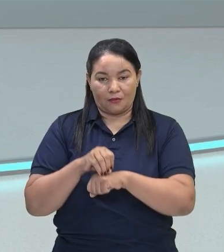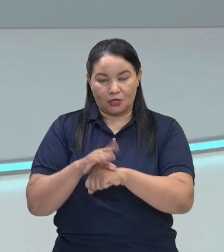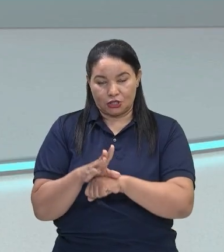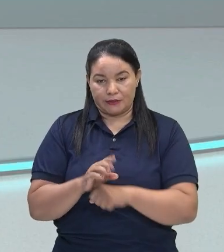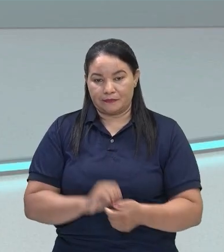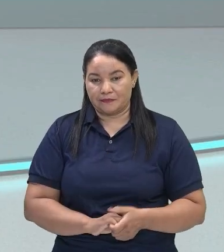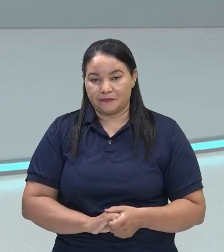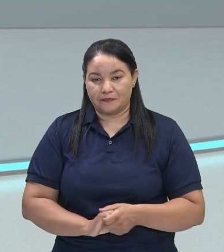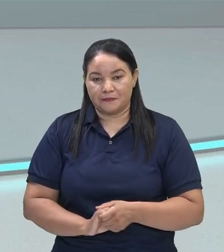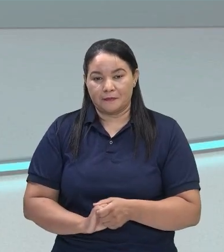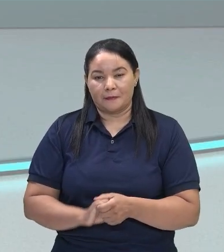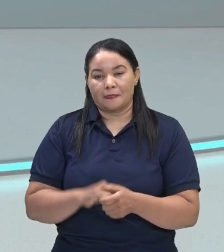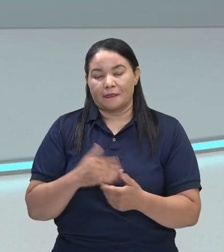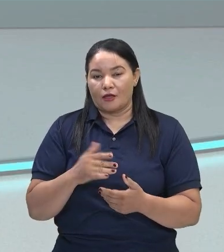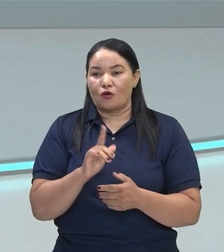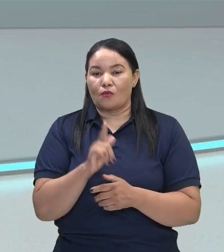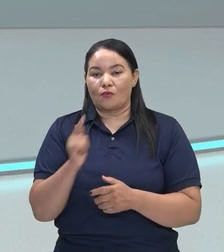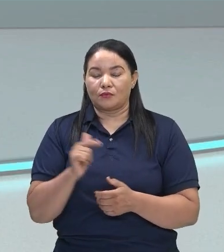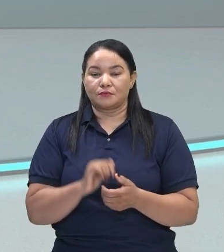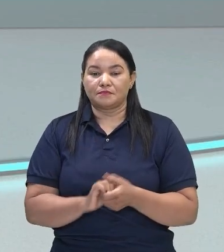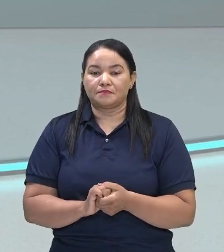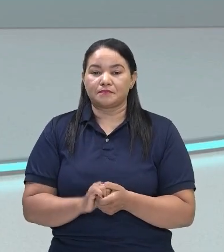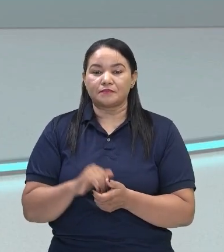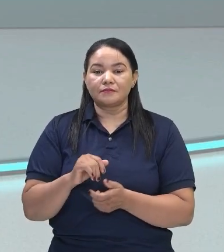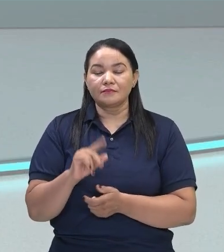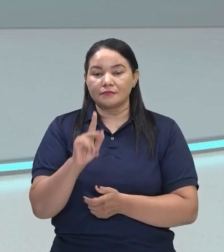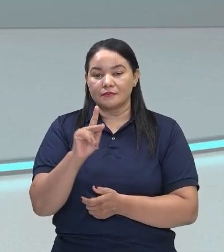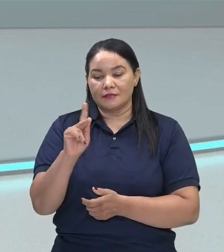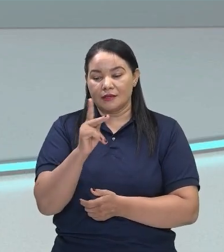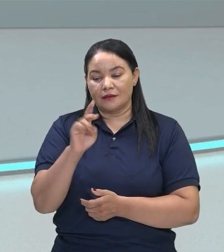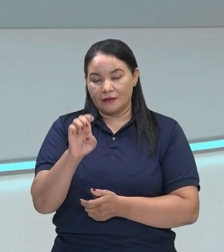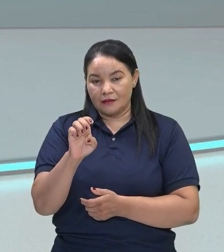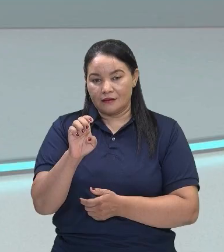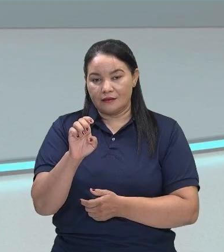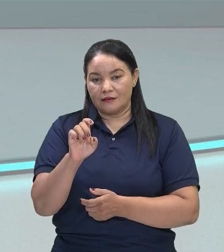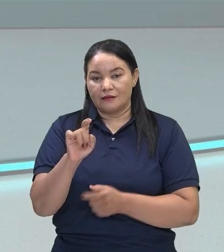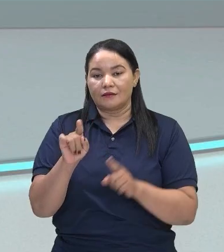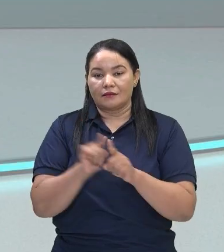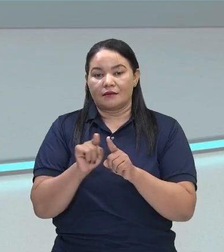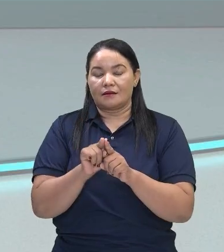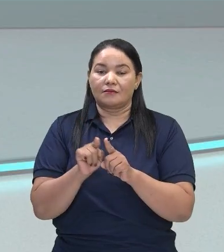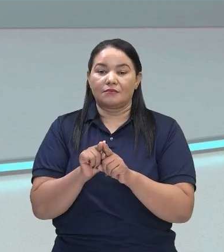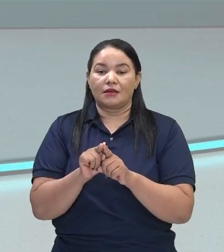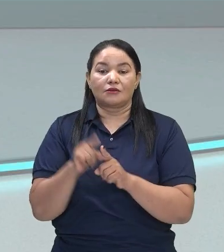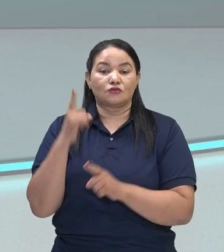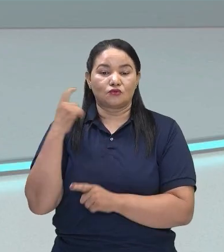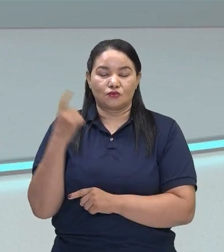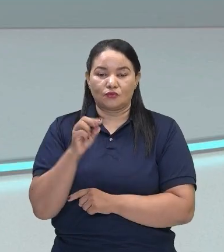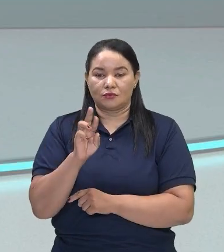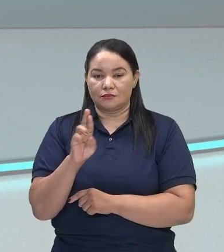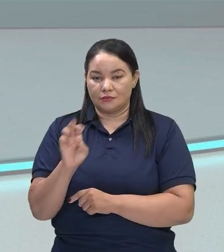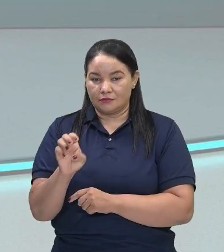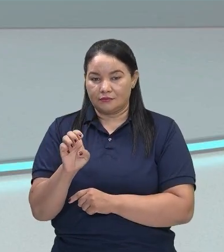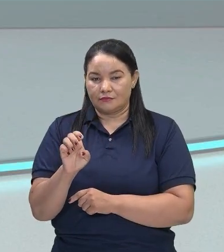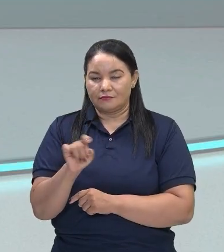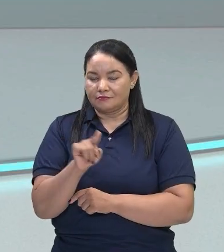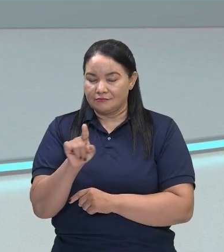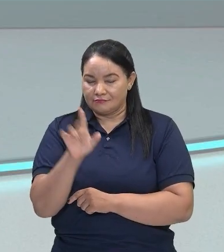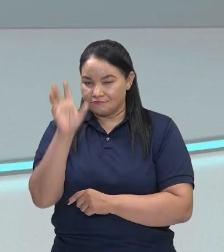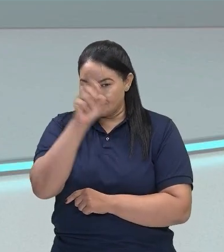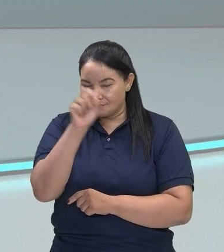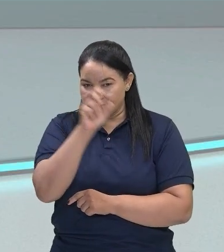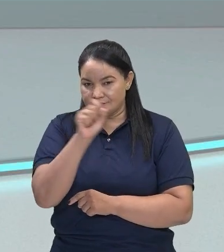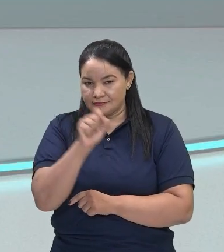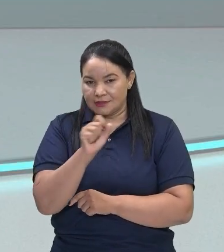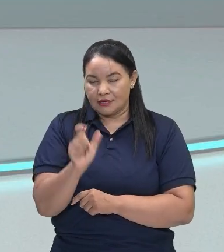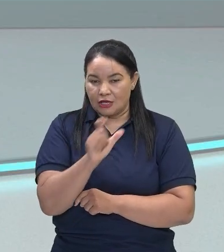exemplo, he e assim por diante, tá bom? Então, uma dica importante para vocês aprenderem um pouquinho mais sobre a pronúncia